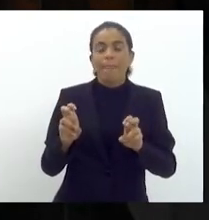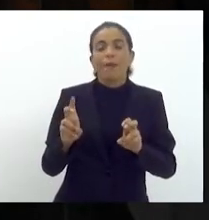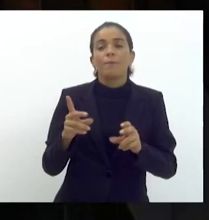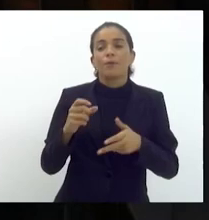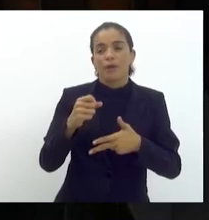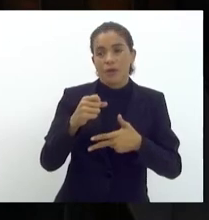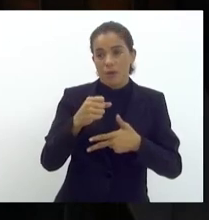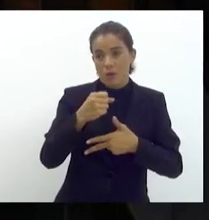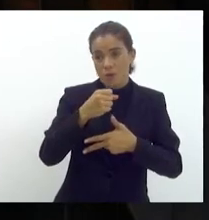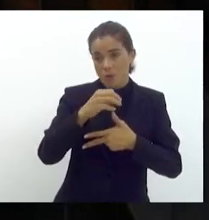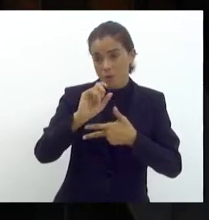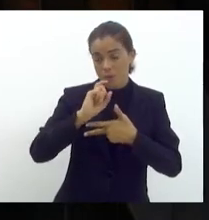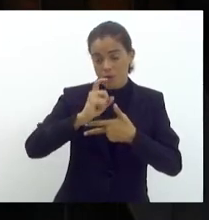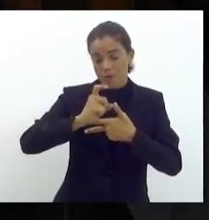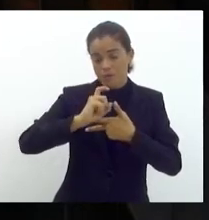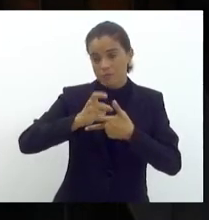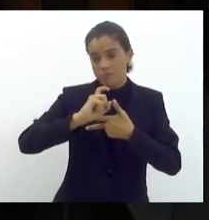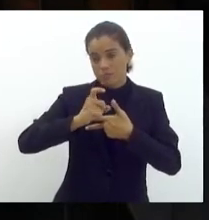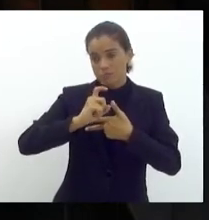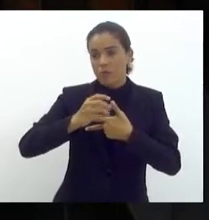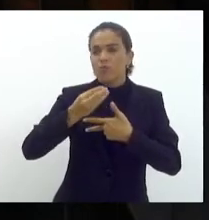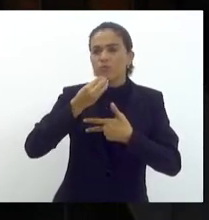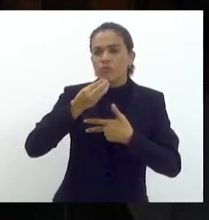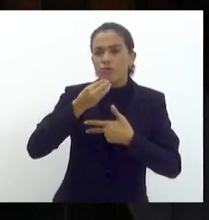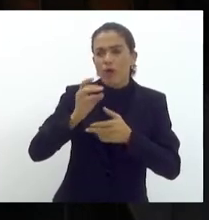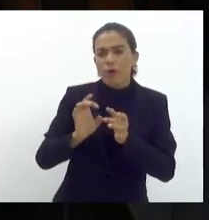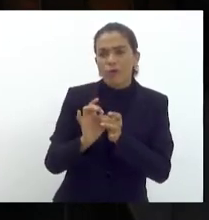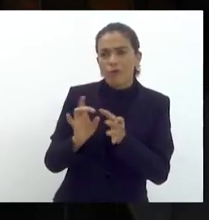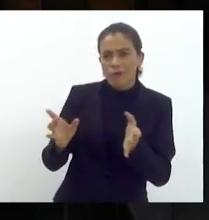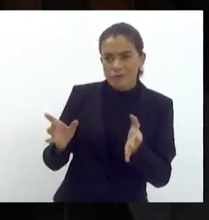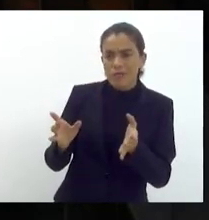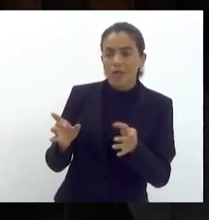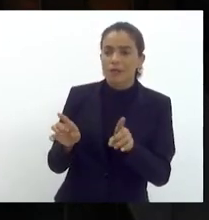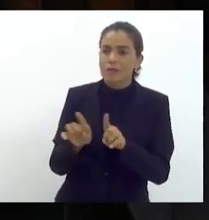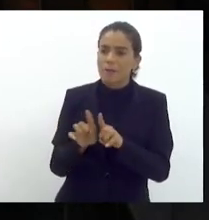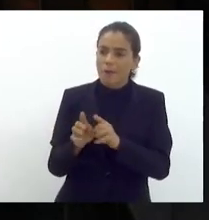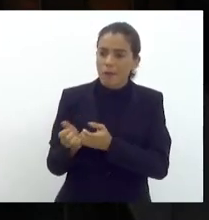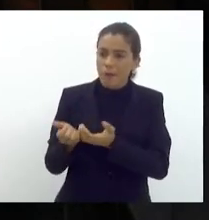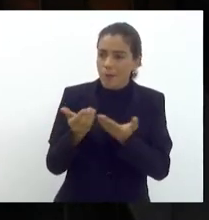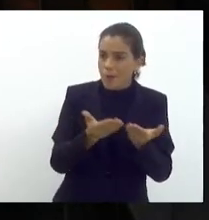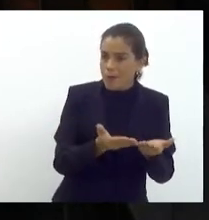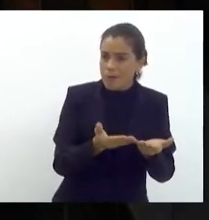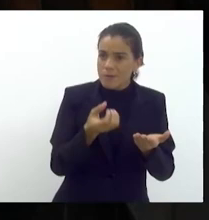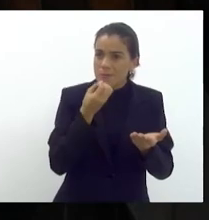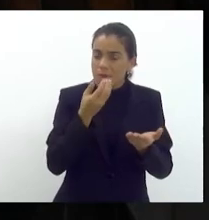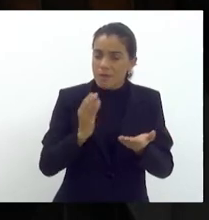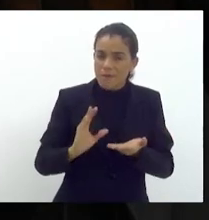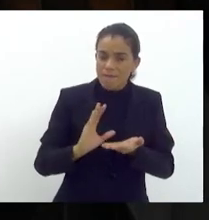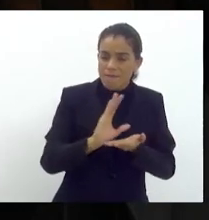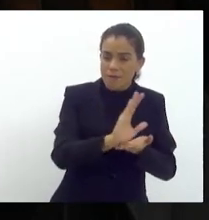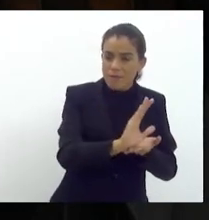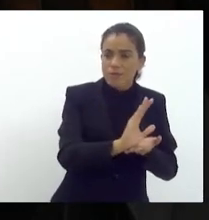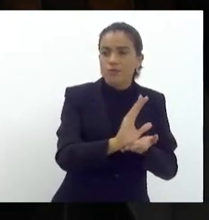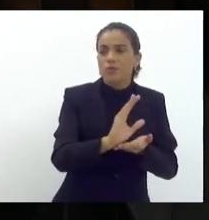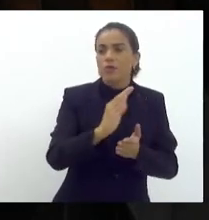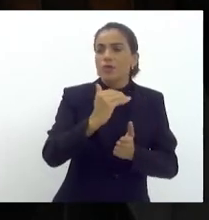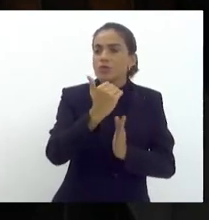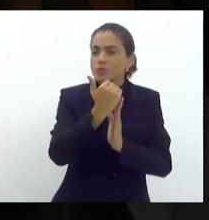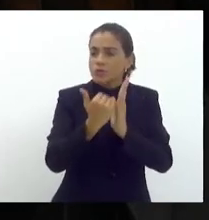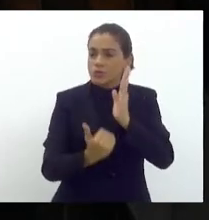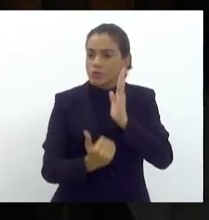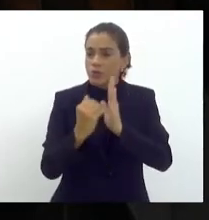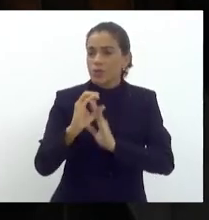executivo poderia autorizar e conceder benefício nos descontos lá